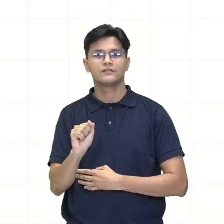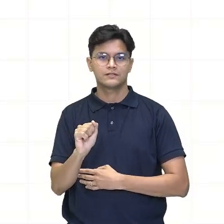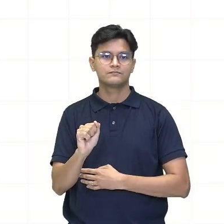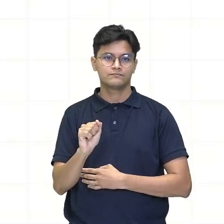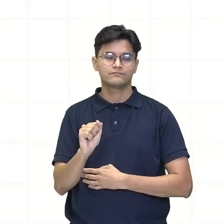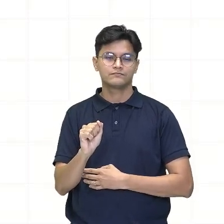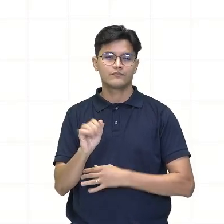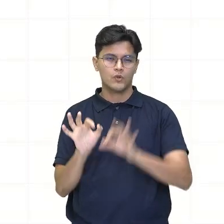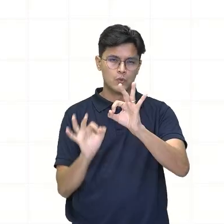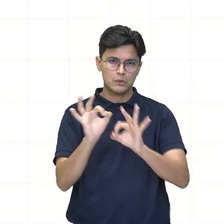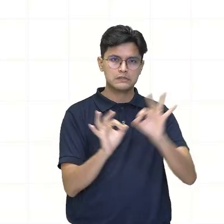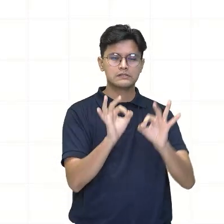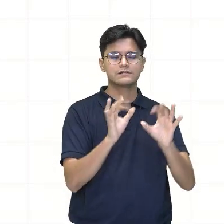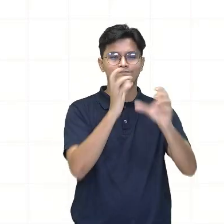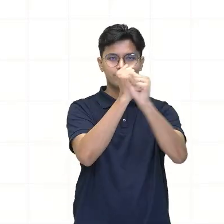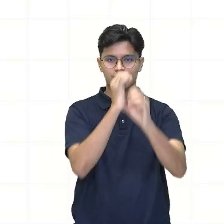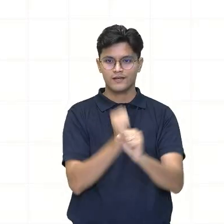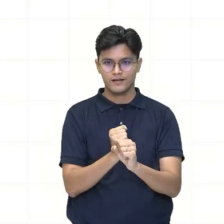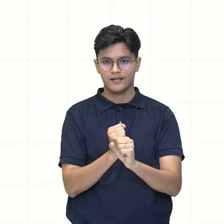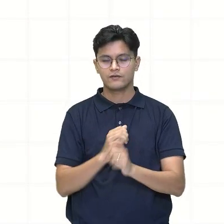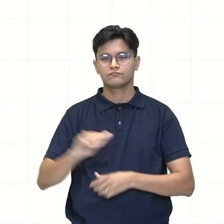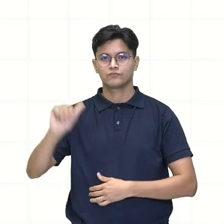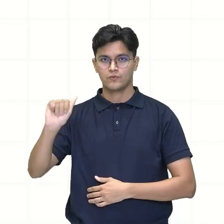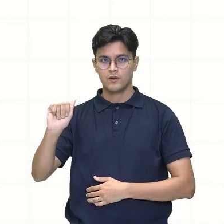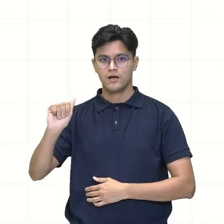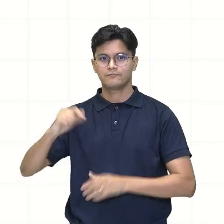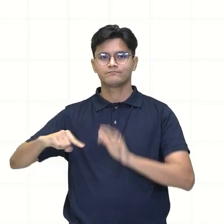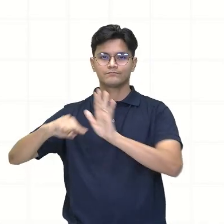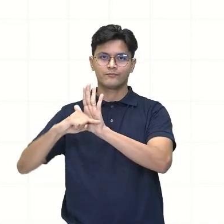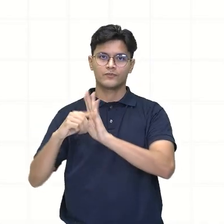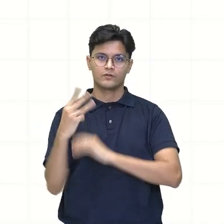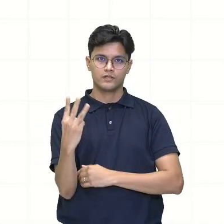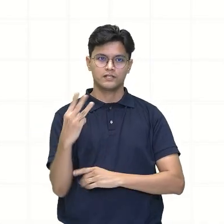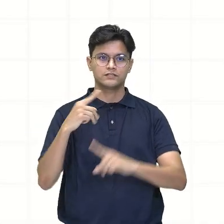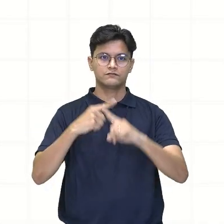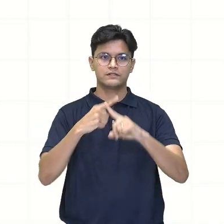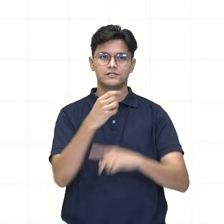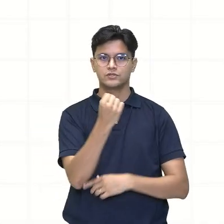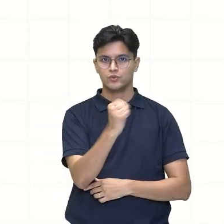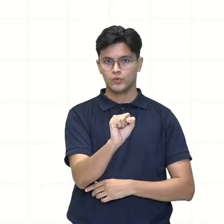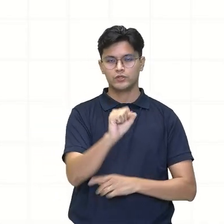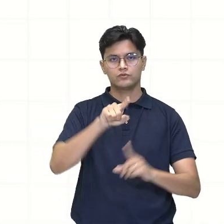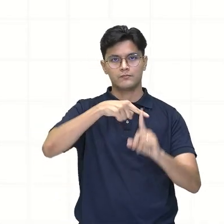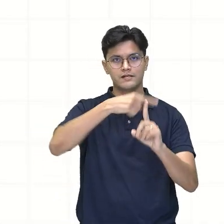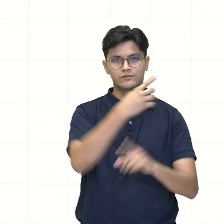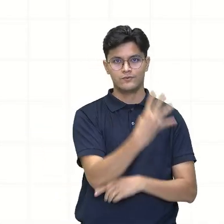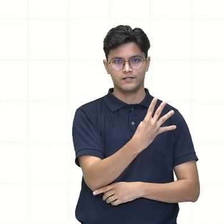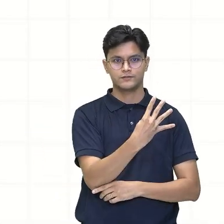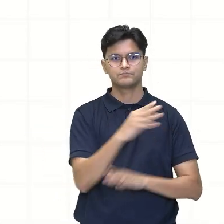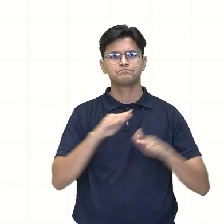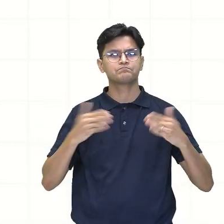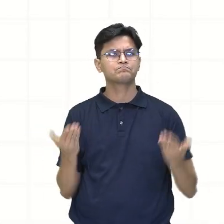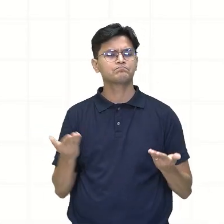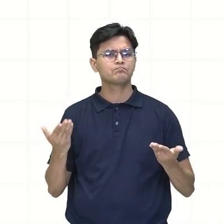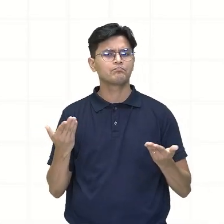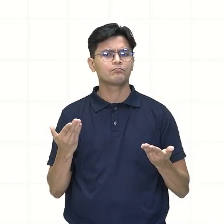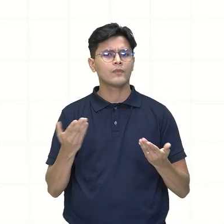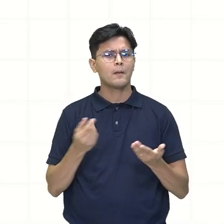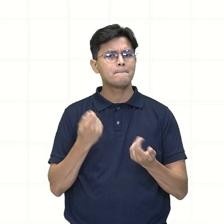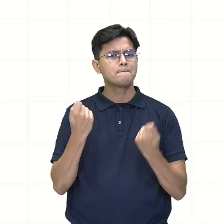A, nós temos menos 3 vezes 8 mais 4. O que a gente faz